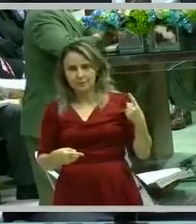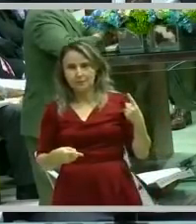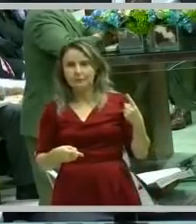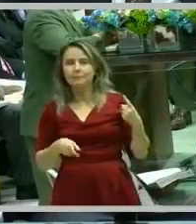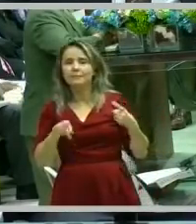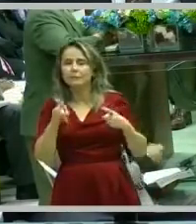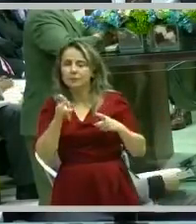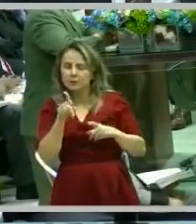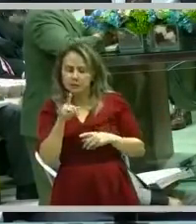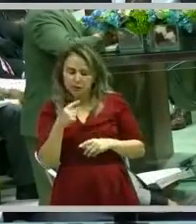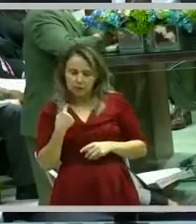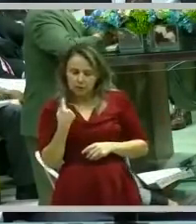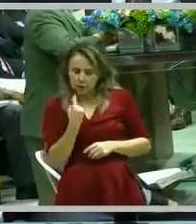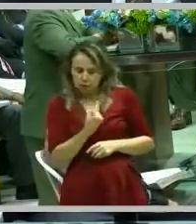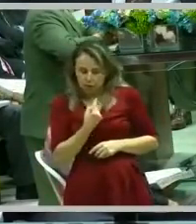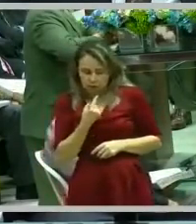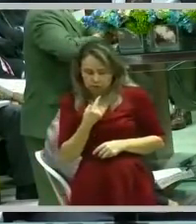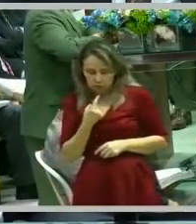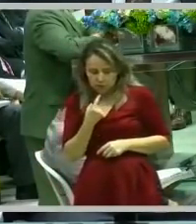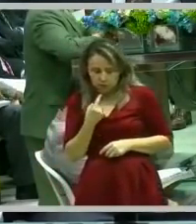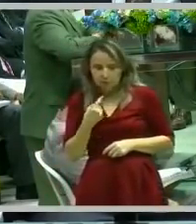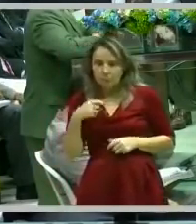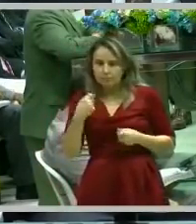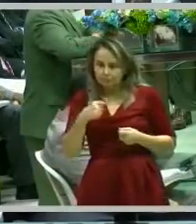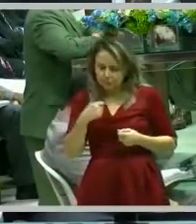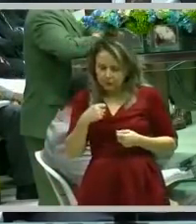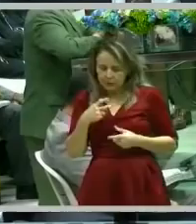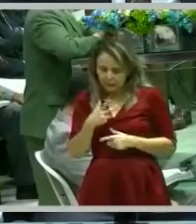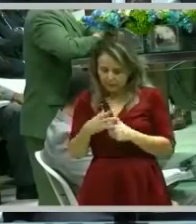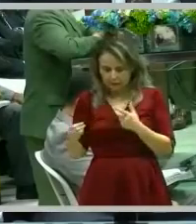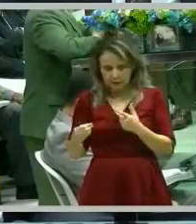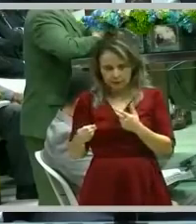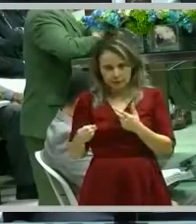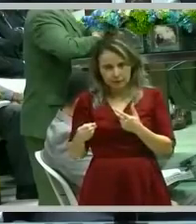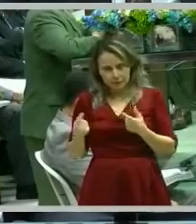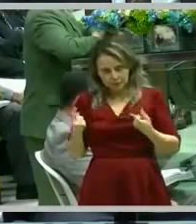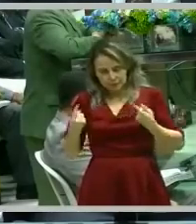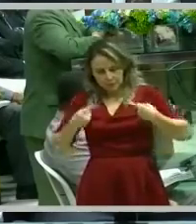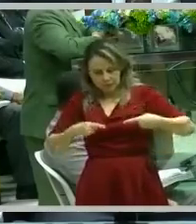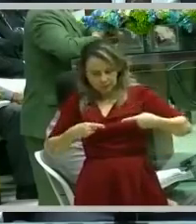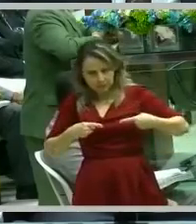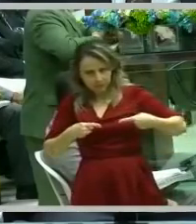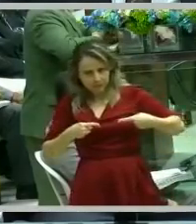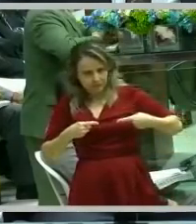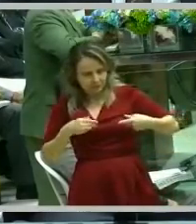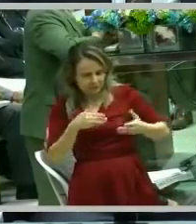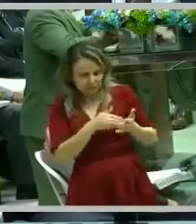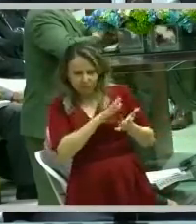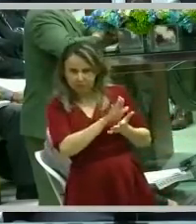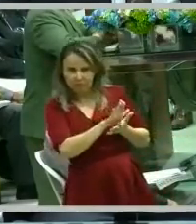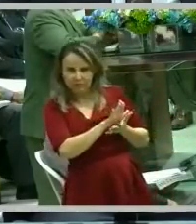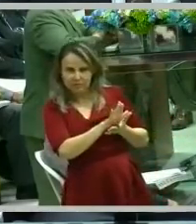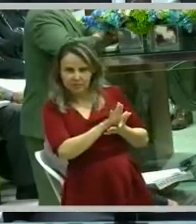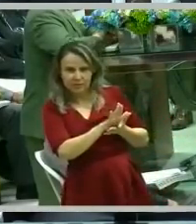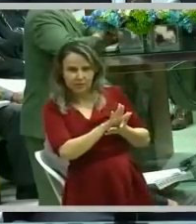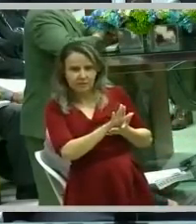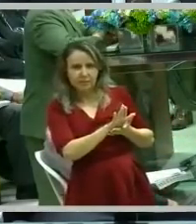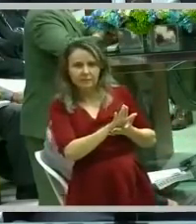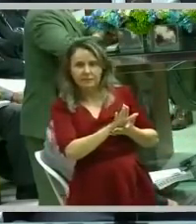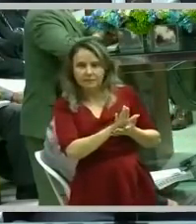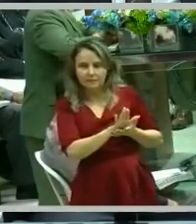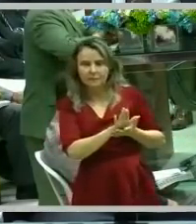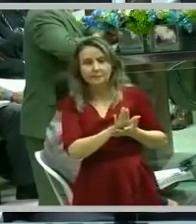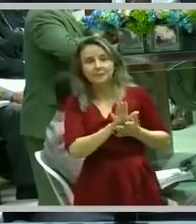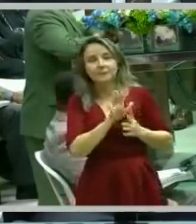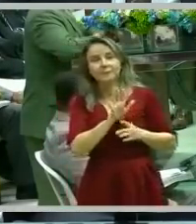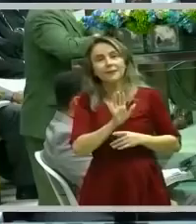vencer secretamente. O urso e o leão. O urso é a carne e o leão é o diabo. Para poder vencer o gigante